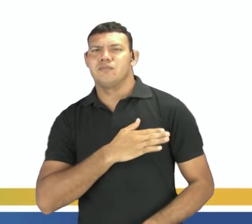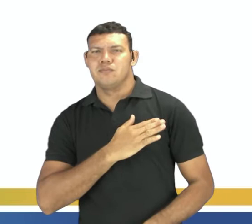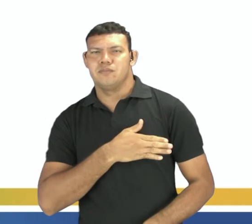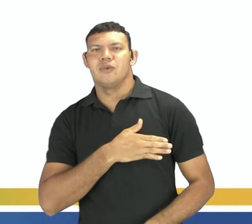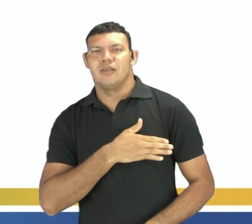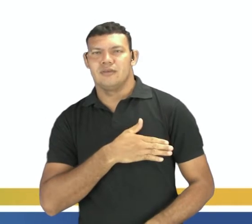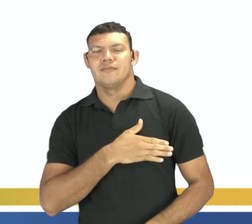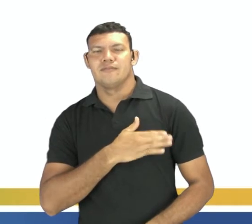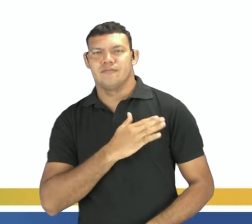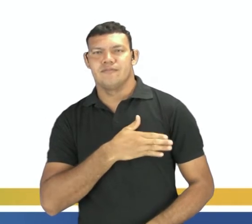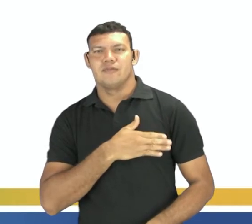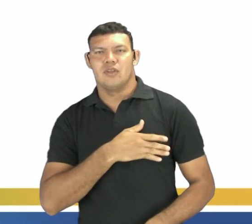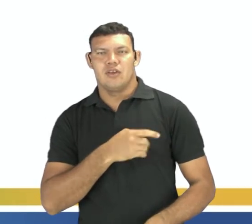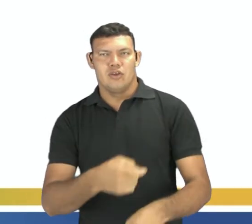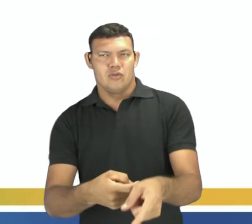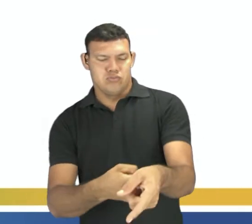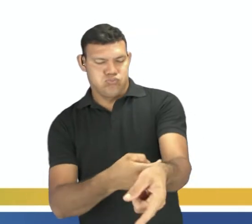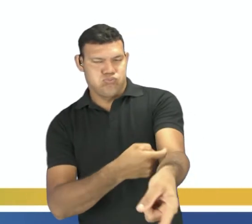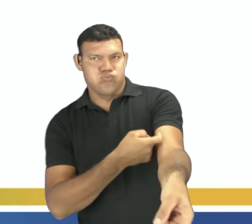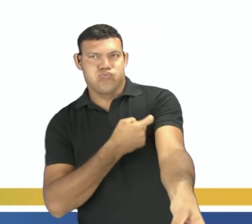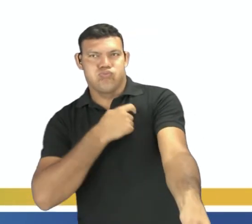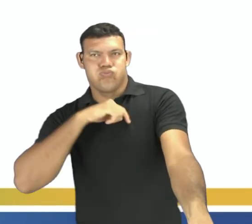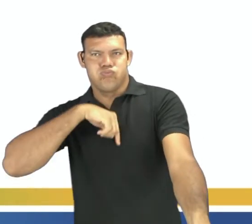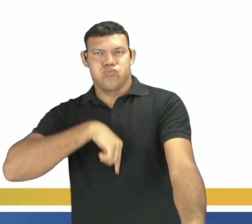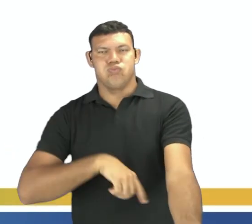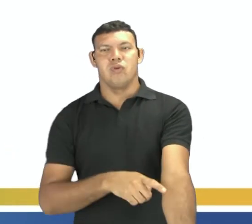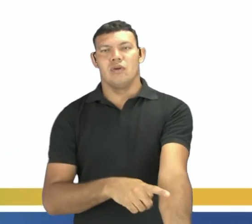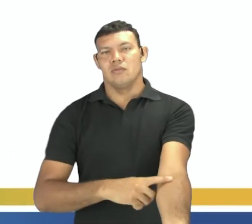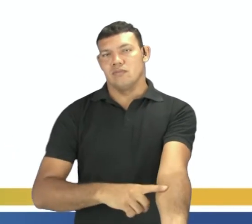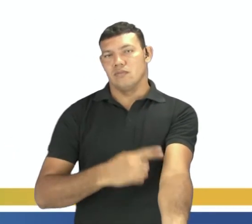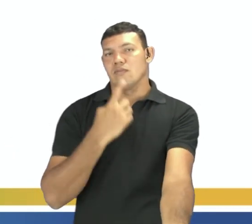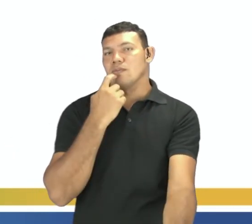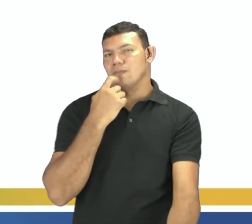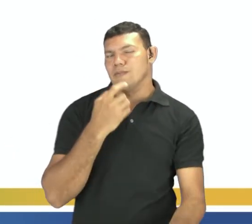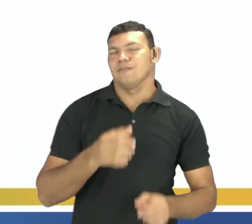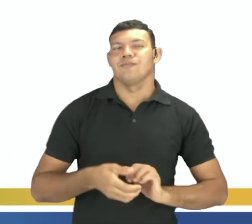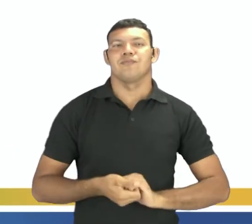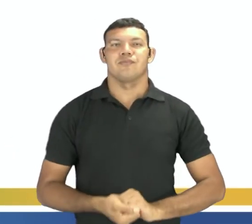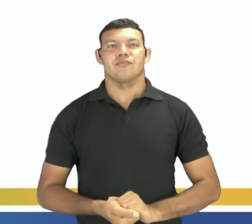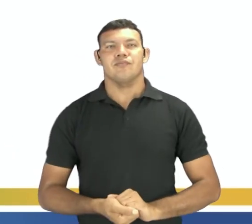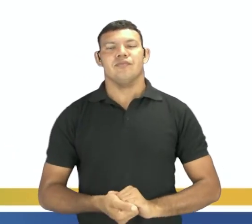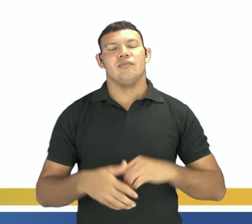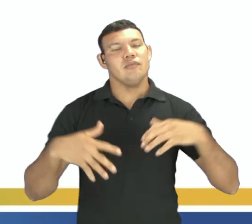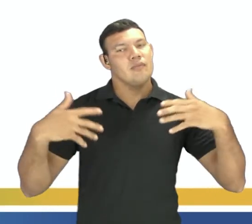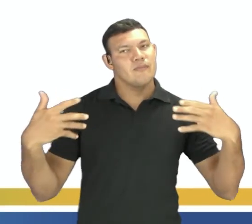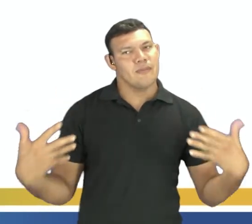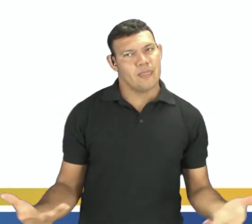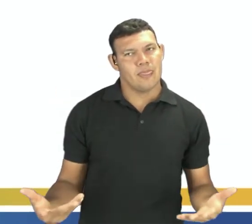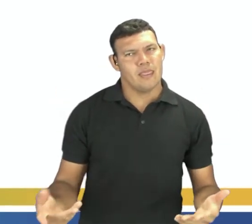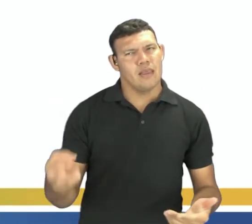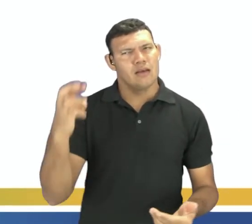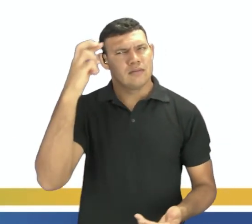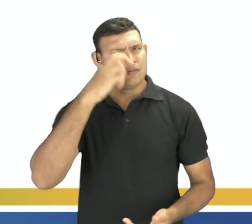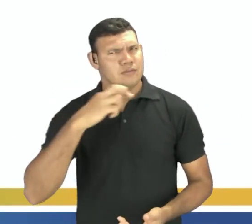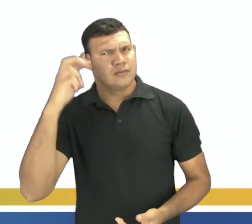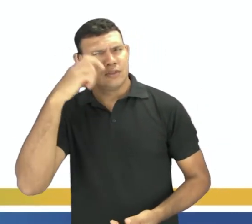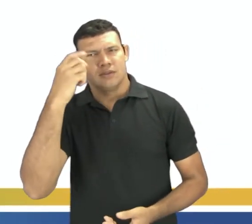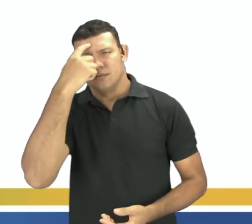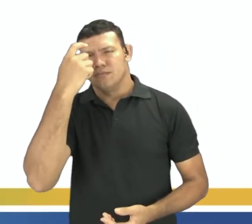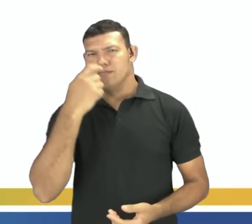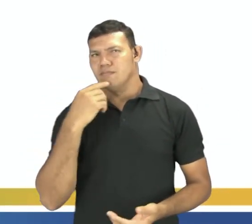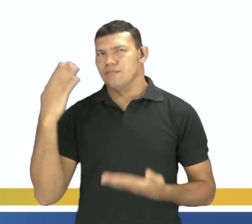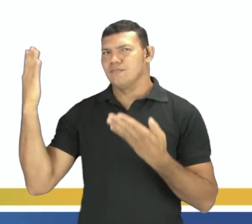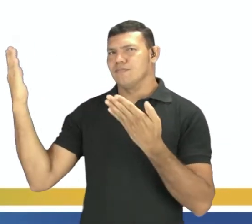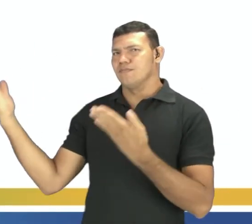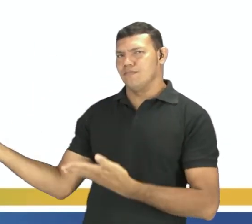ele mantém a circulação do sangue do nosso corpo. Então, nós podemos observar nessa imagem também,